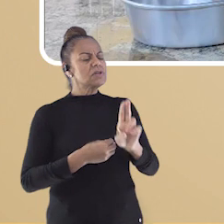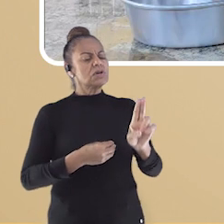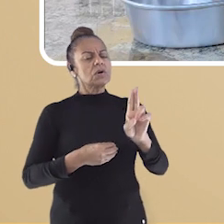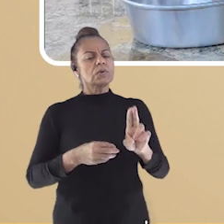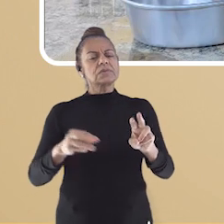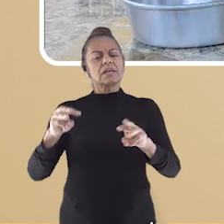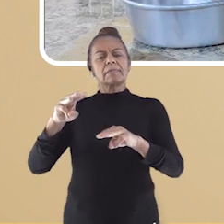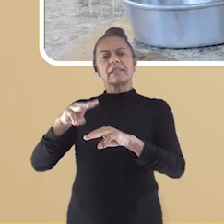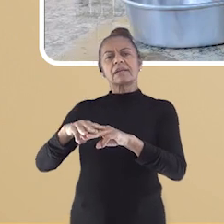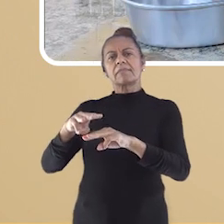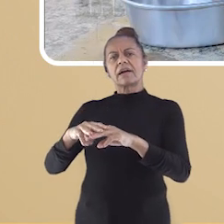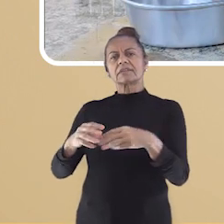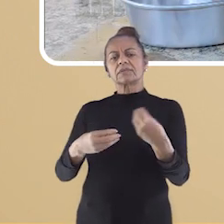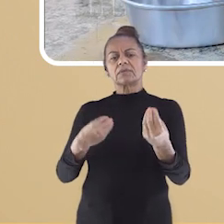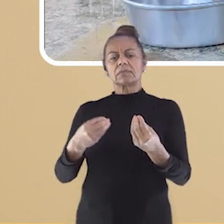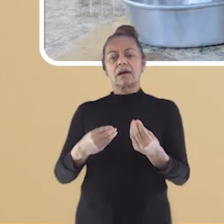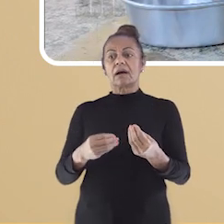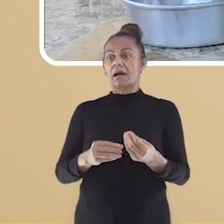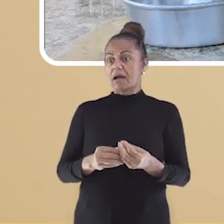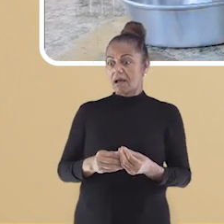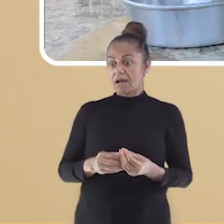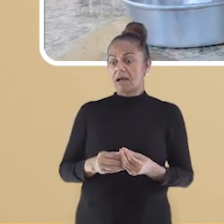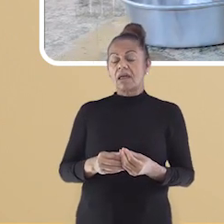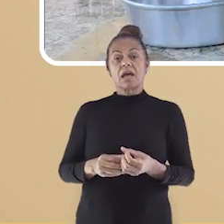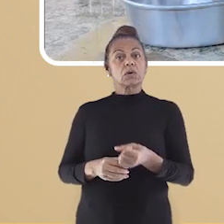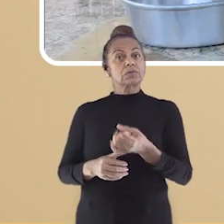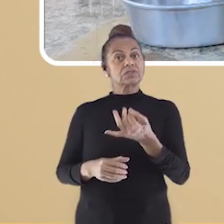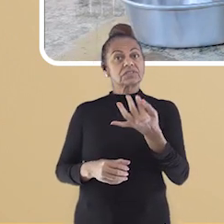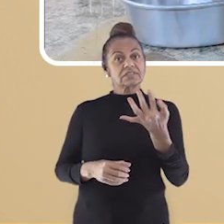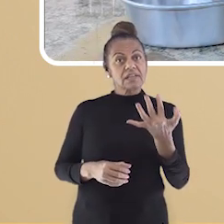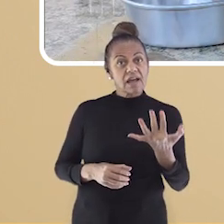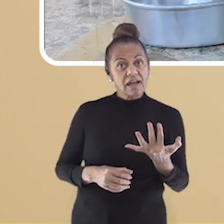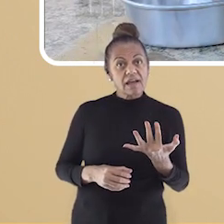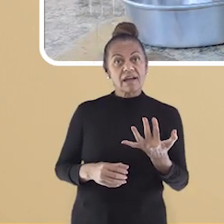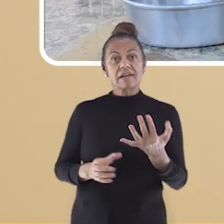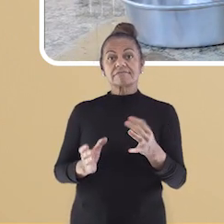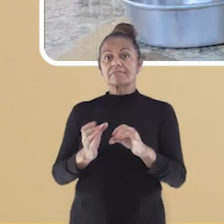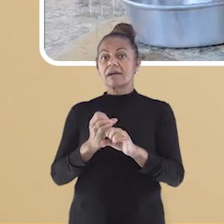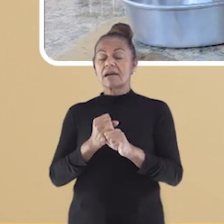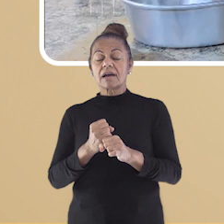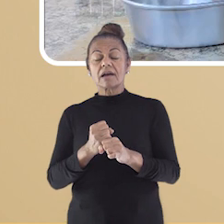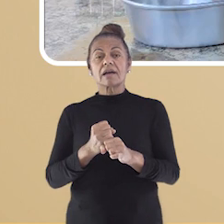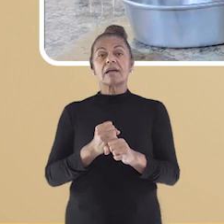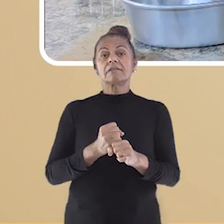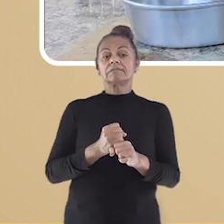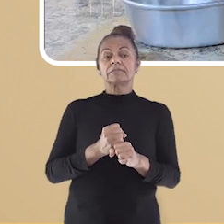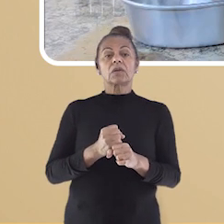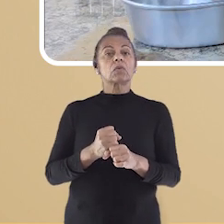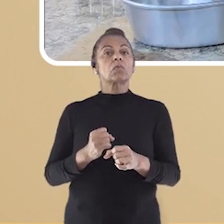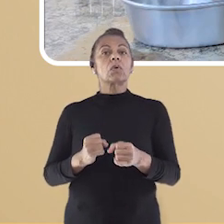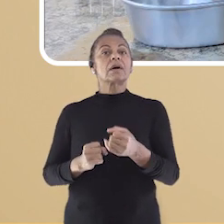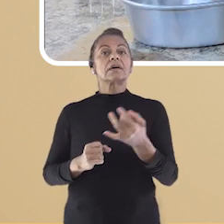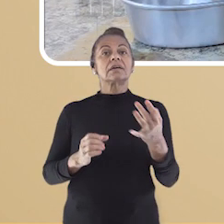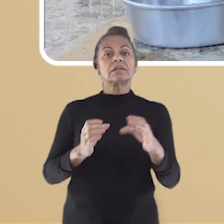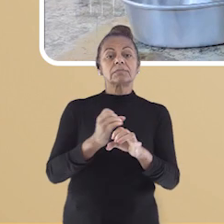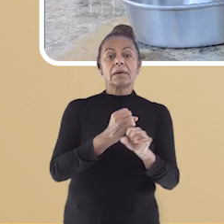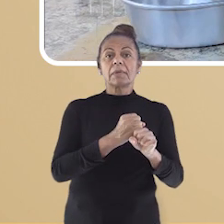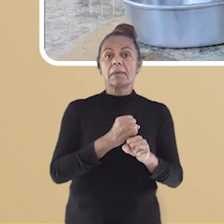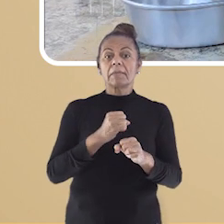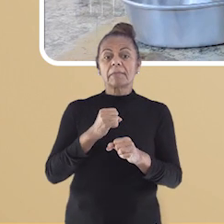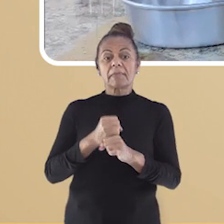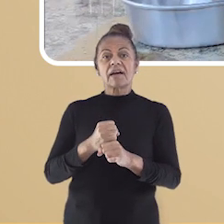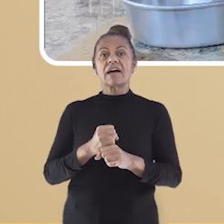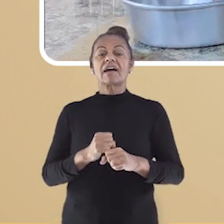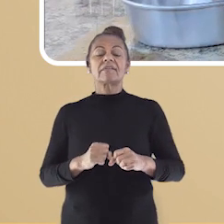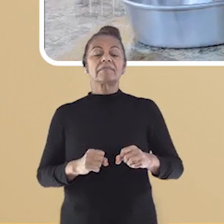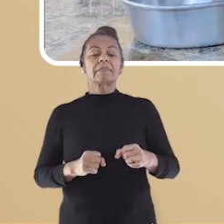receitas? Eu uso nas medidas, na quantidade de cada ingrediente, no tempo e na temperatura de cada